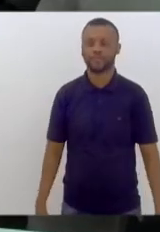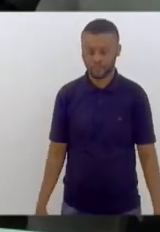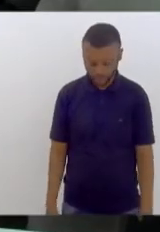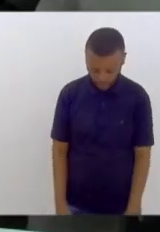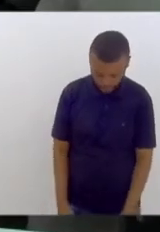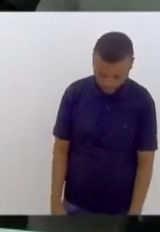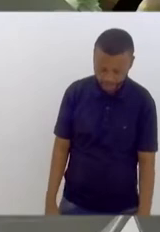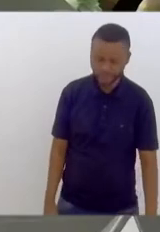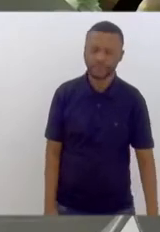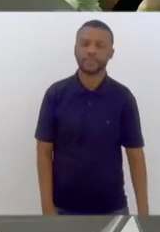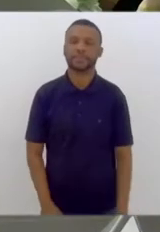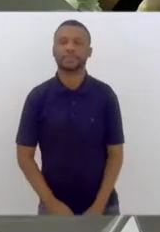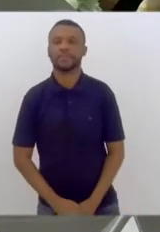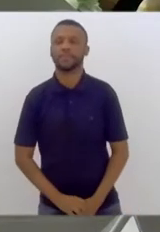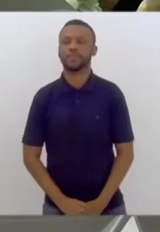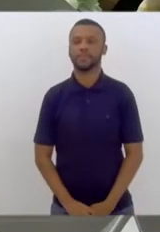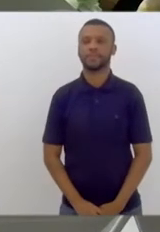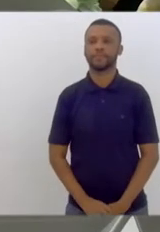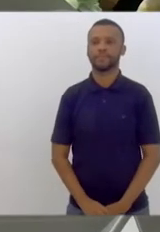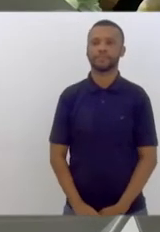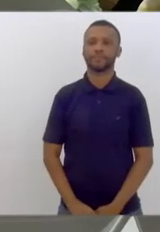estado também.